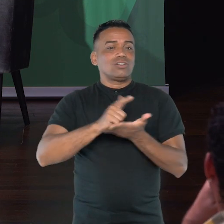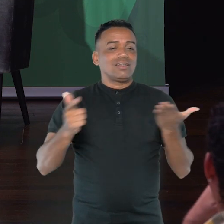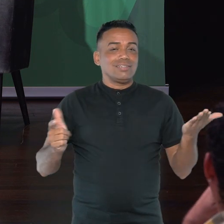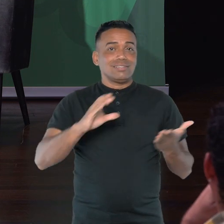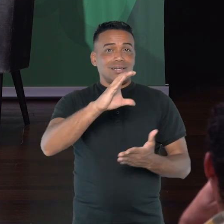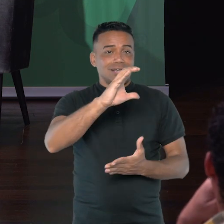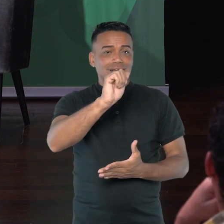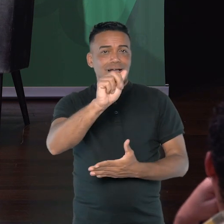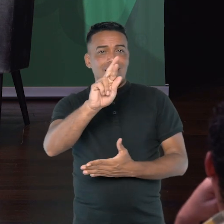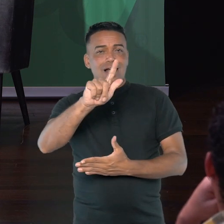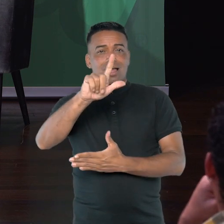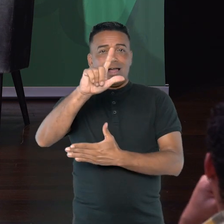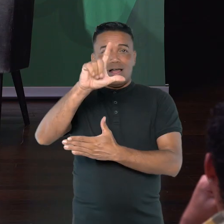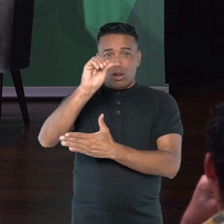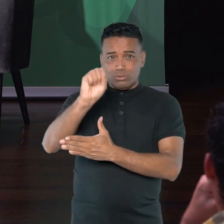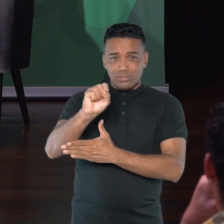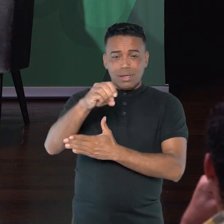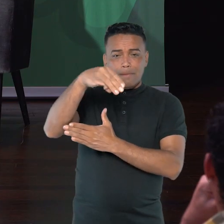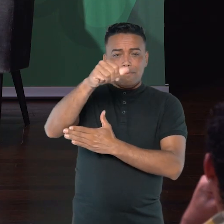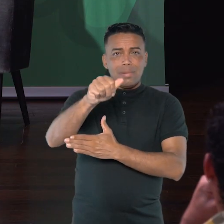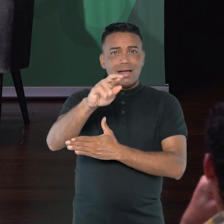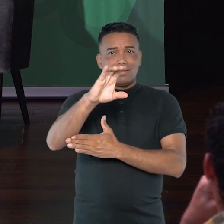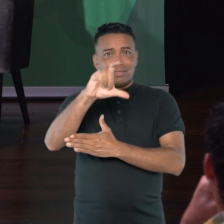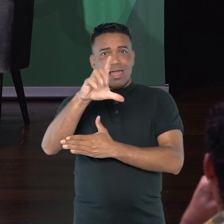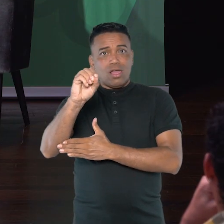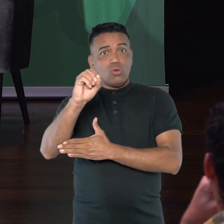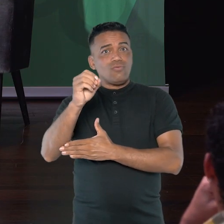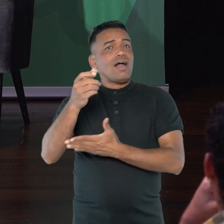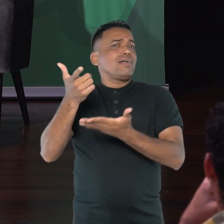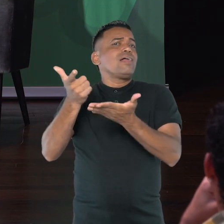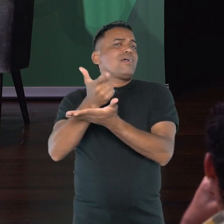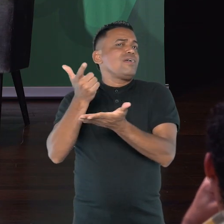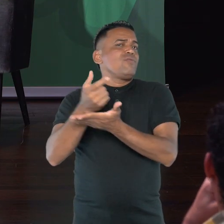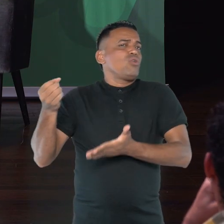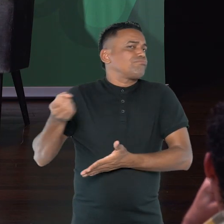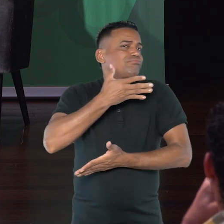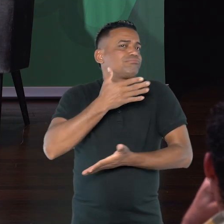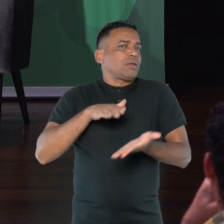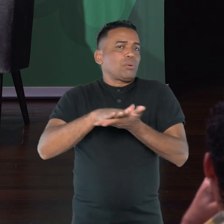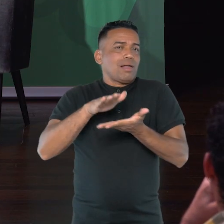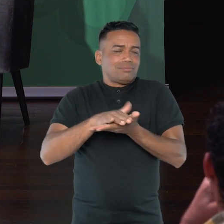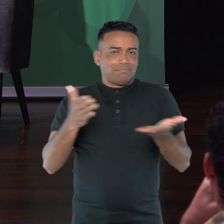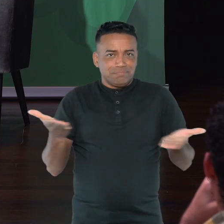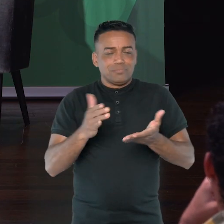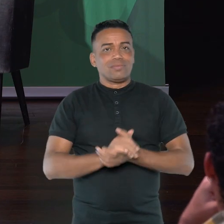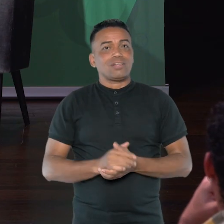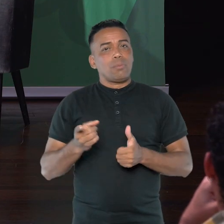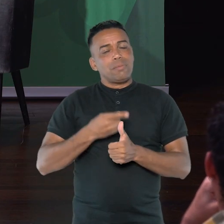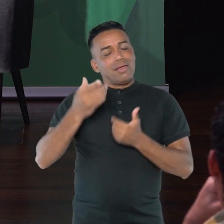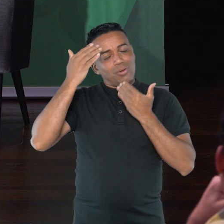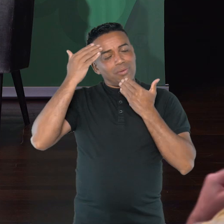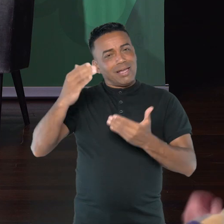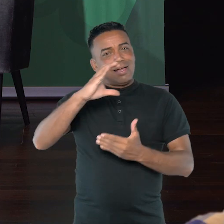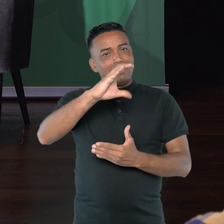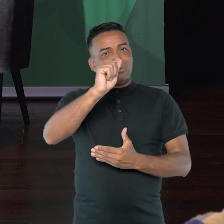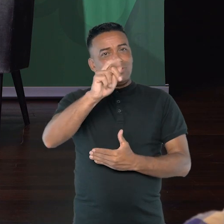Carlos Marcelo, que vai falar sobre o seu mais recente trabalho. Em primeiro lugar, muito obrigado, Carlos.